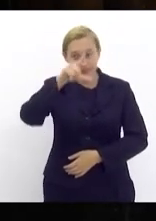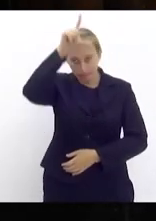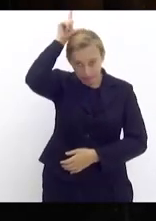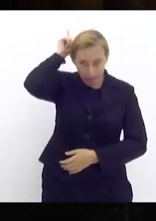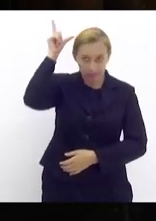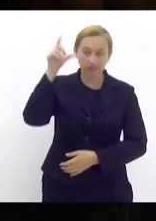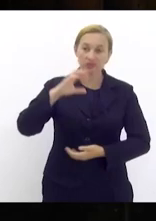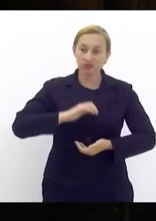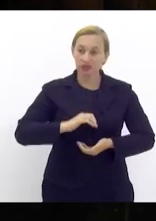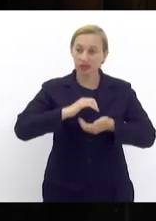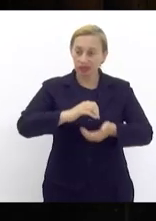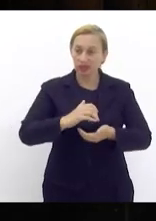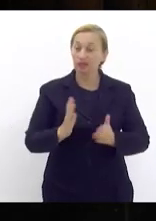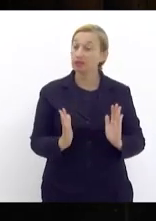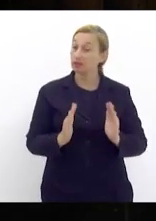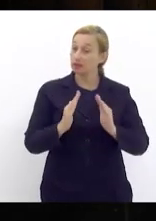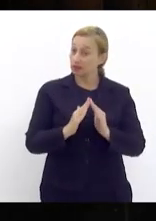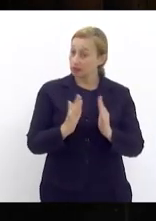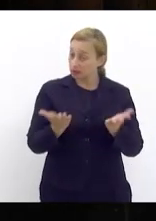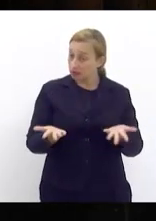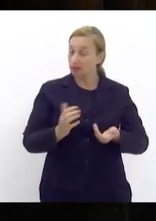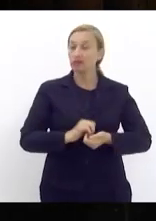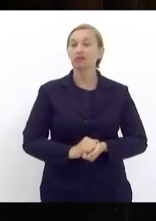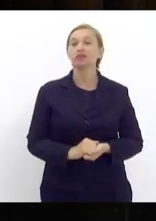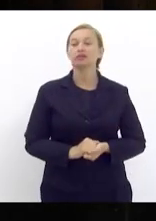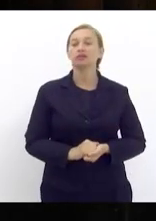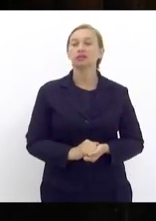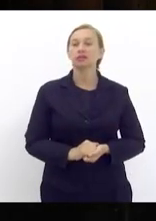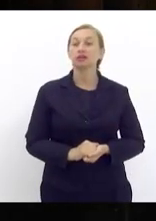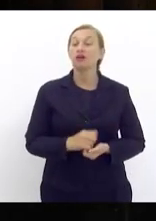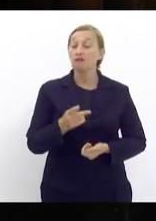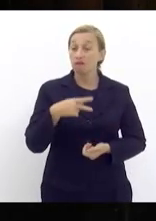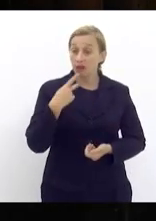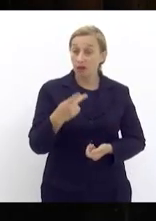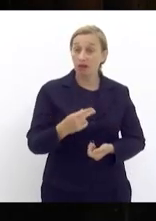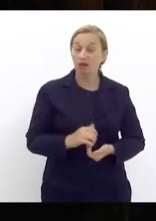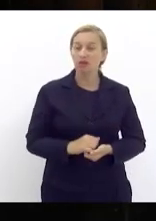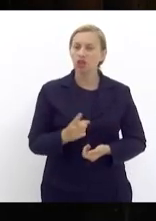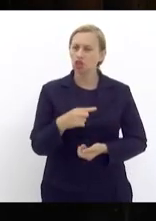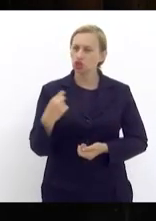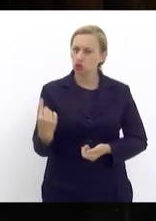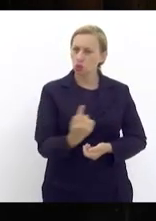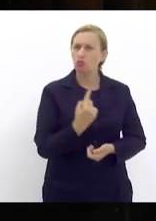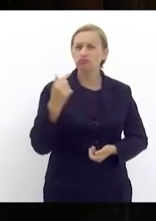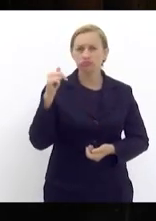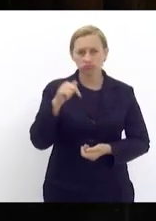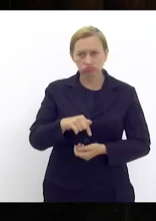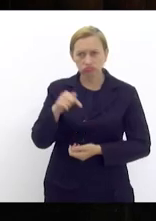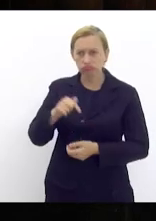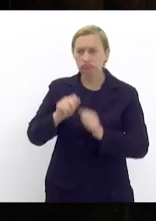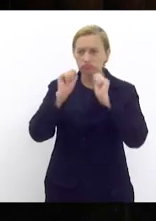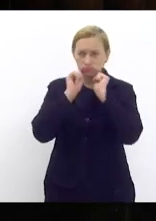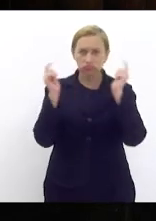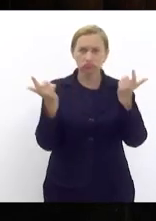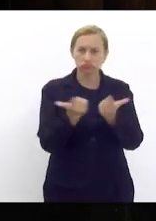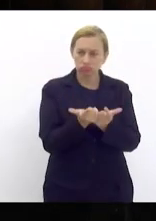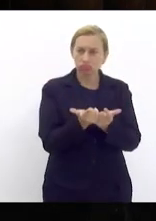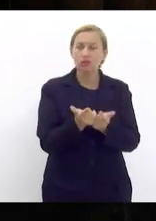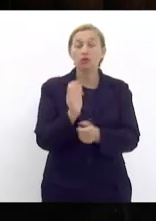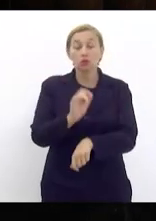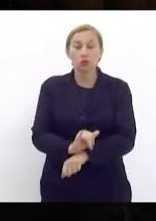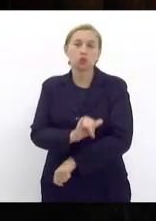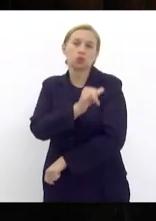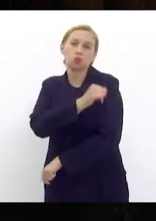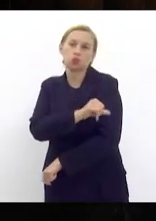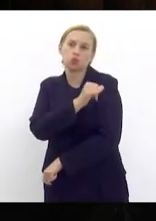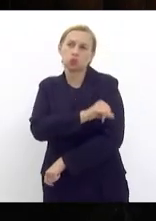o decano dessa casa, um exemplo de parlamentar, reforçar que nós estamos aqui na Assembleia Legislativa do Estado do